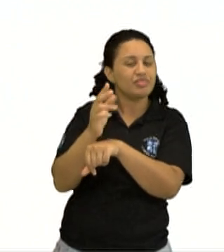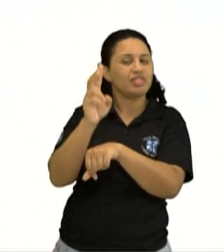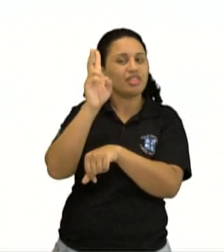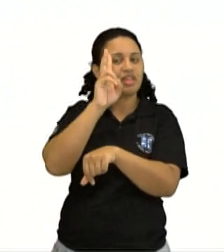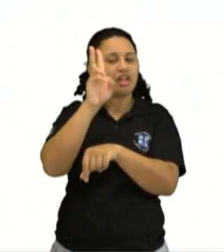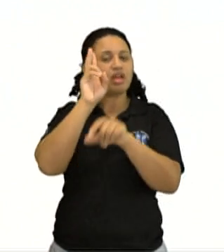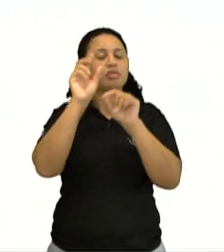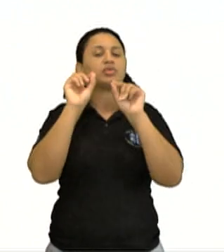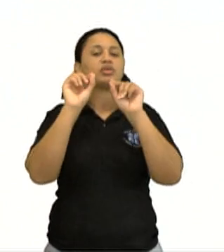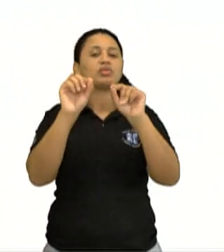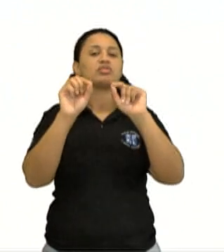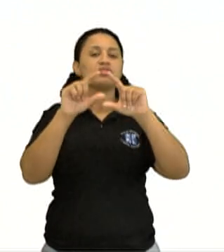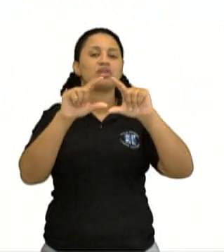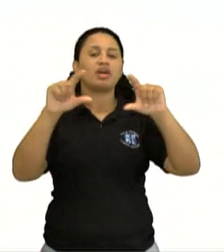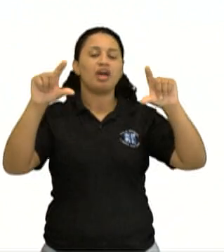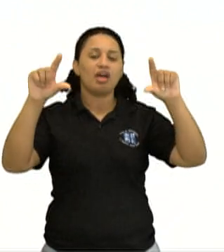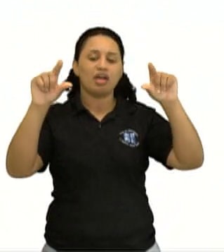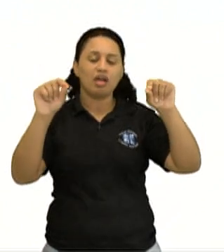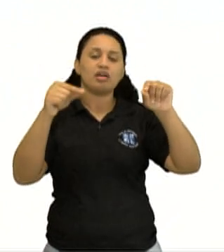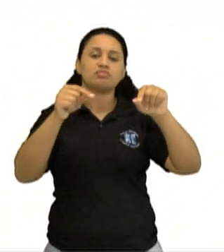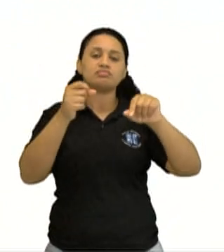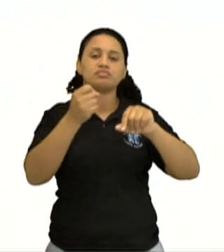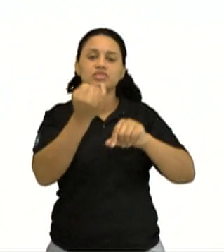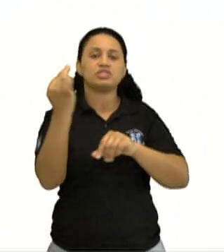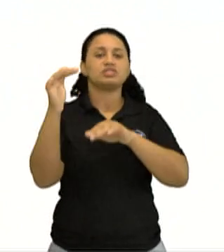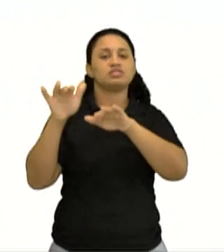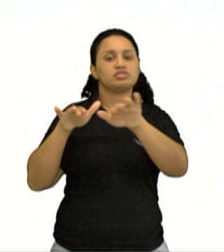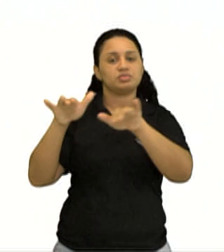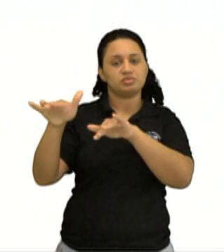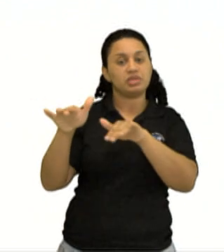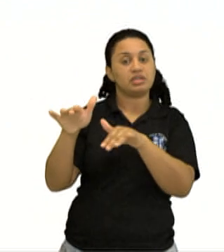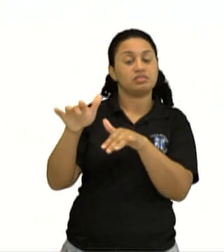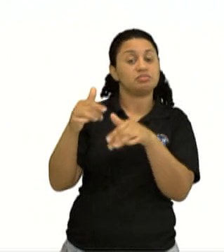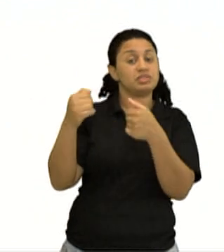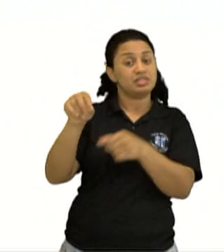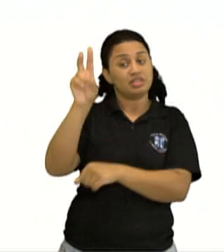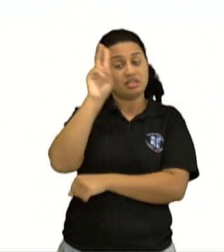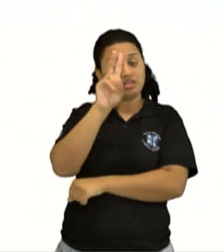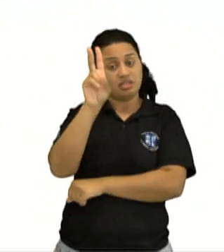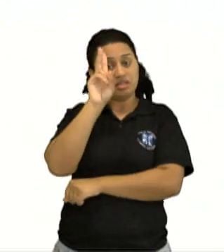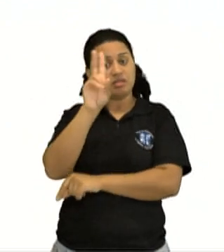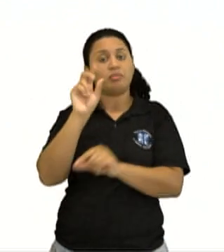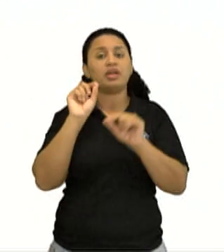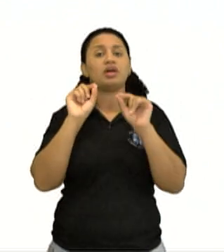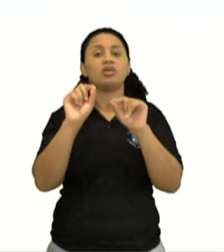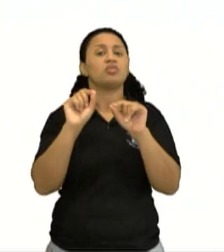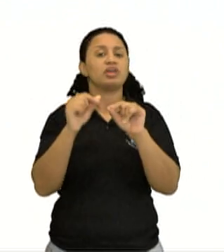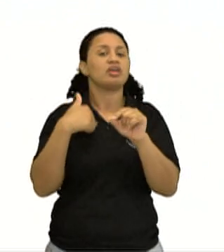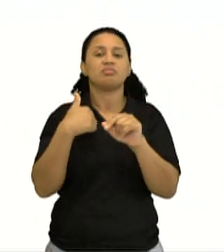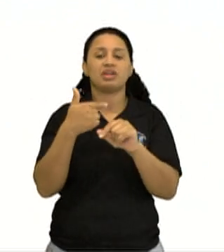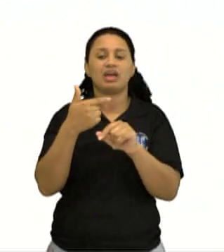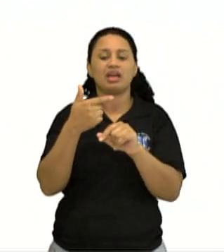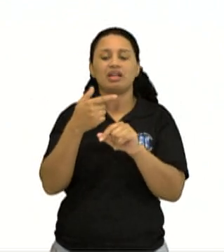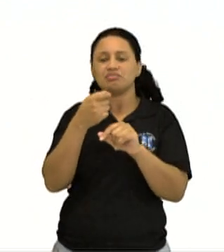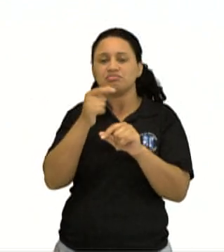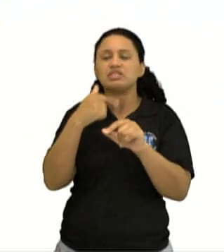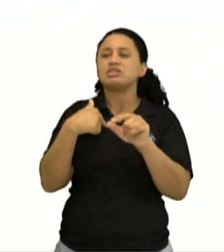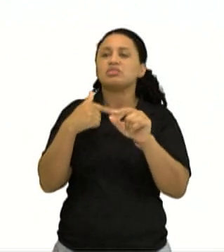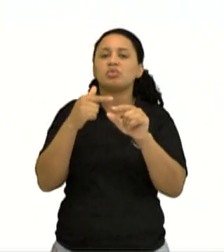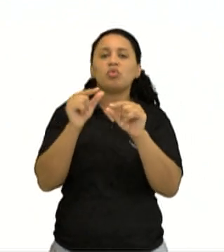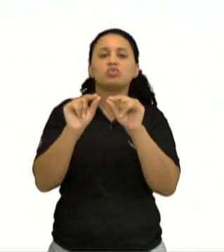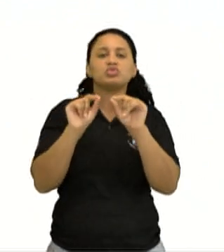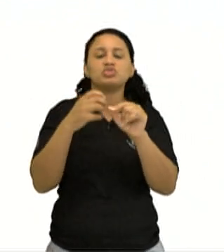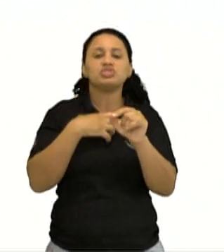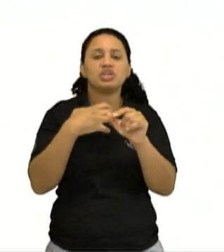Lembre-se da equação da quantidade de movimento. Lembre-se para não cair na pegadinha das unidades do Sistema Internacional